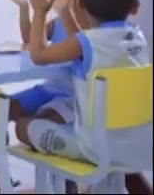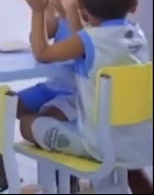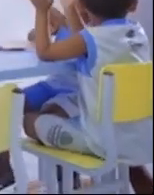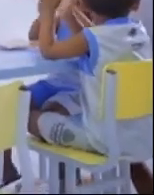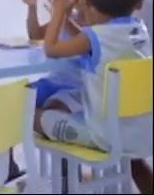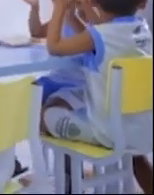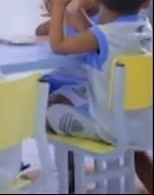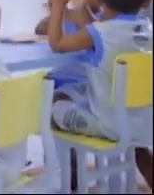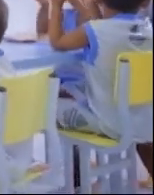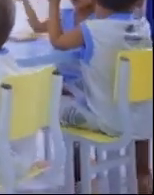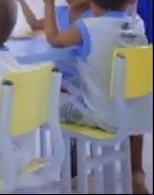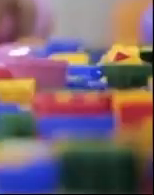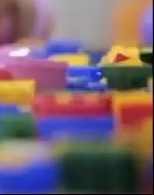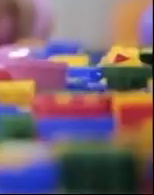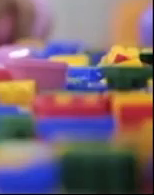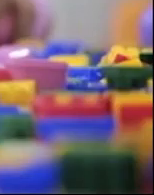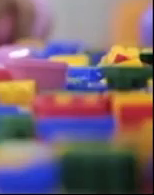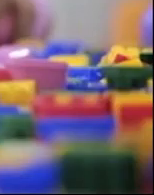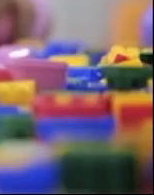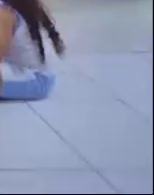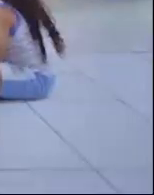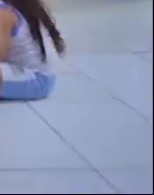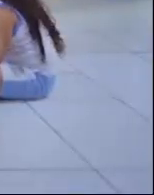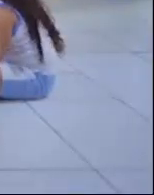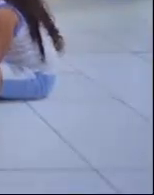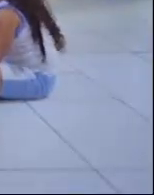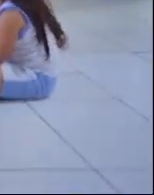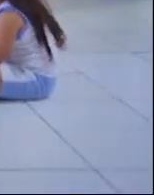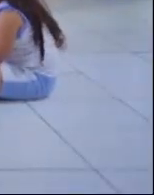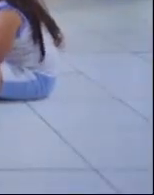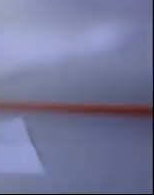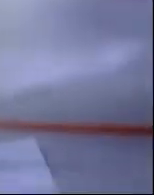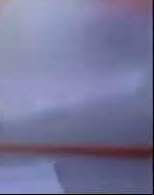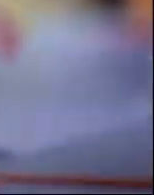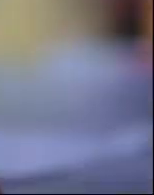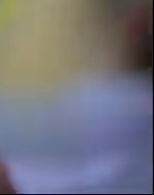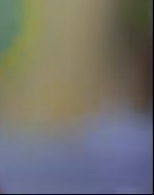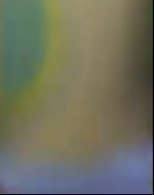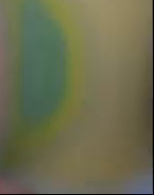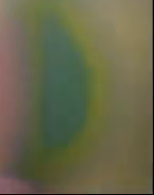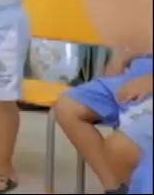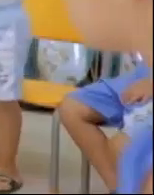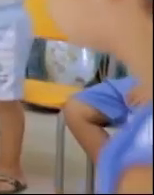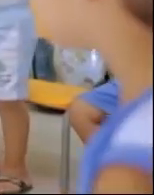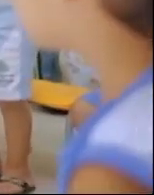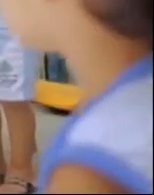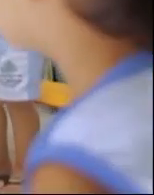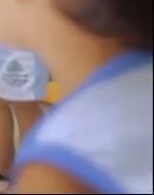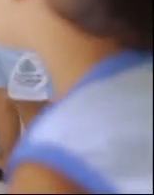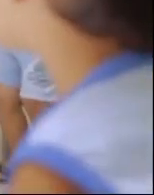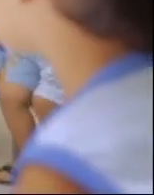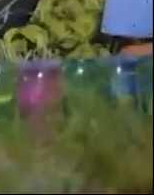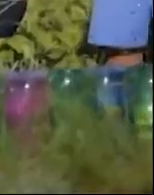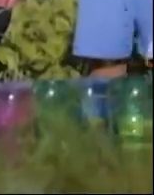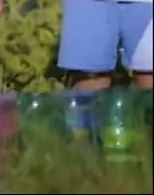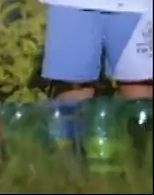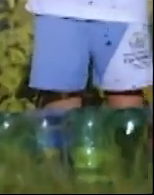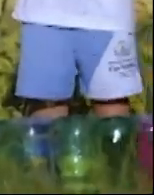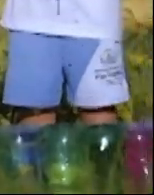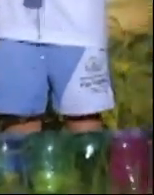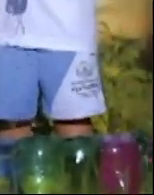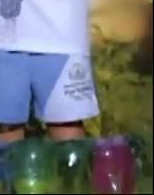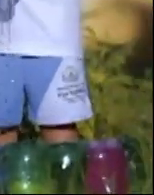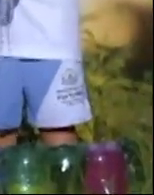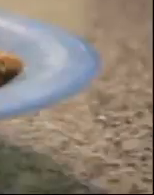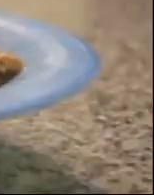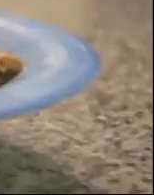2012, eram 138. Hoje, já são 233. Os alunos têm acompanhamento de profissionais, ficam o dia